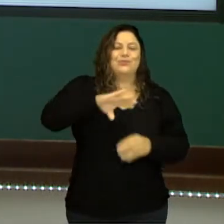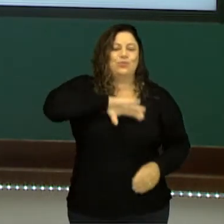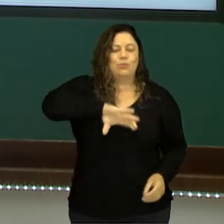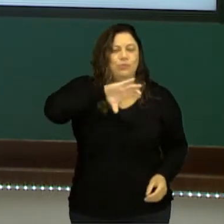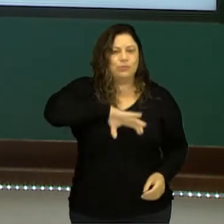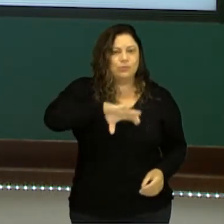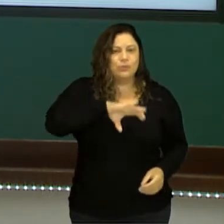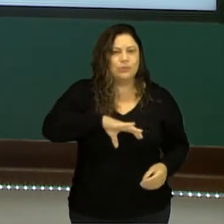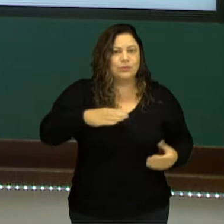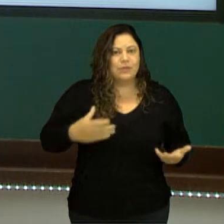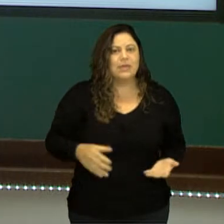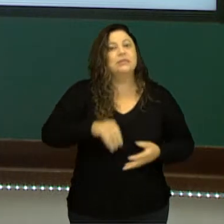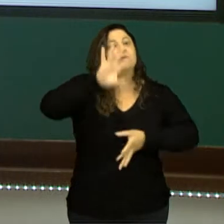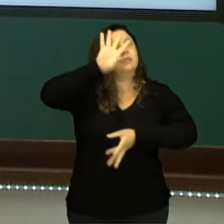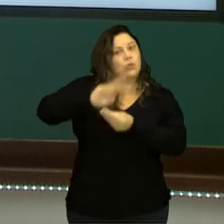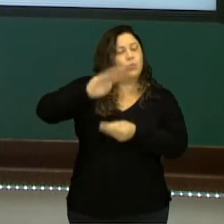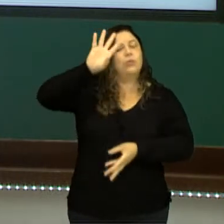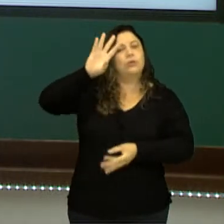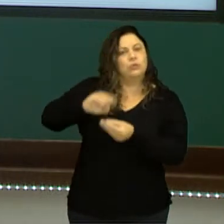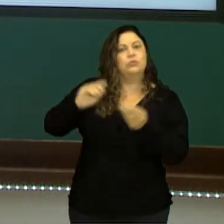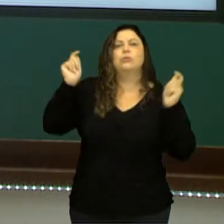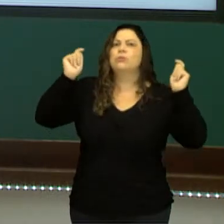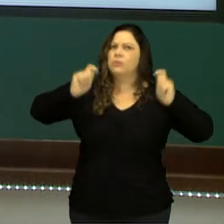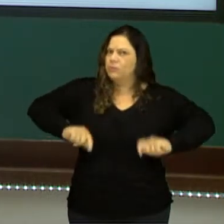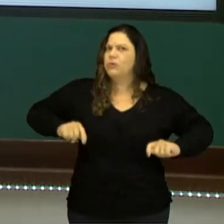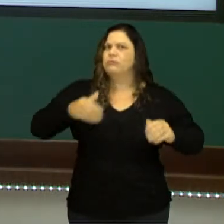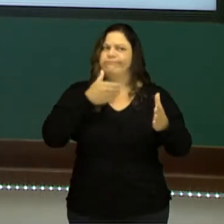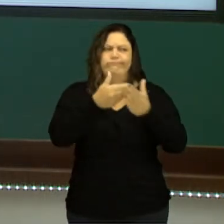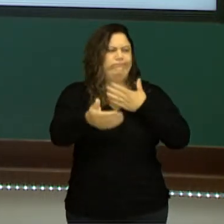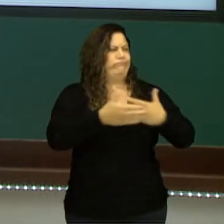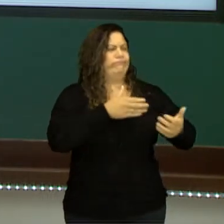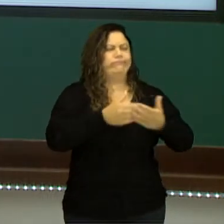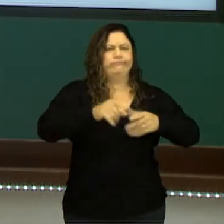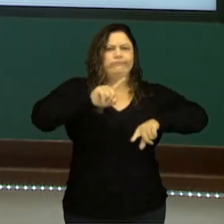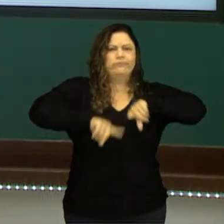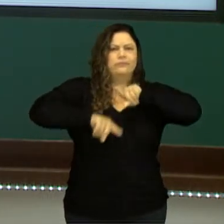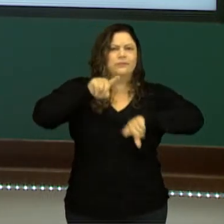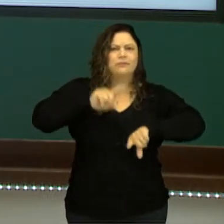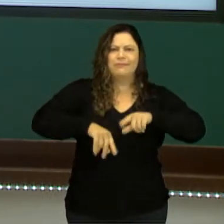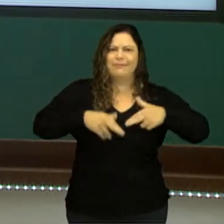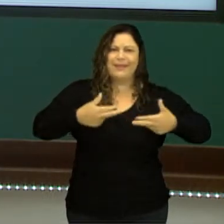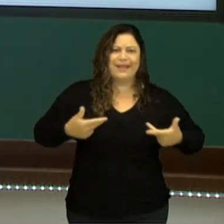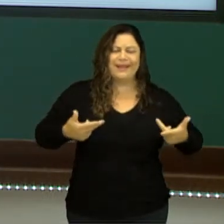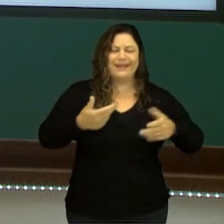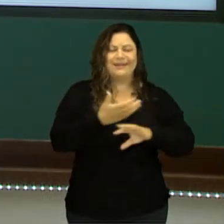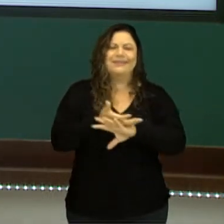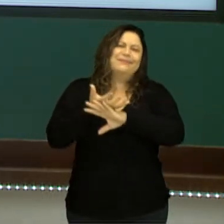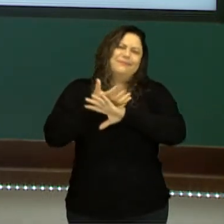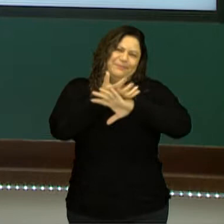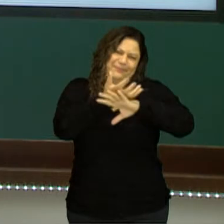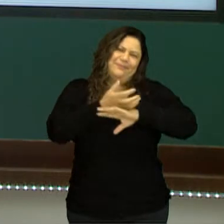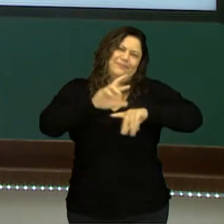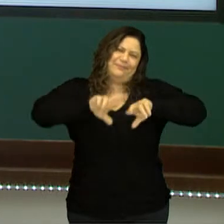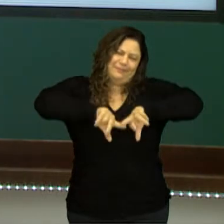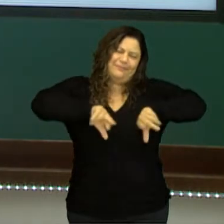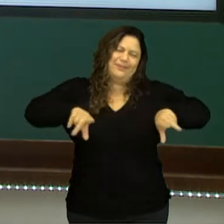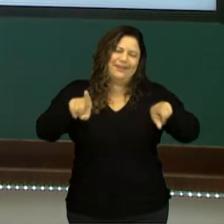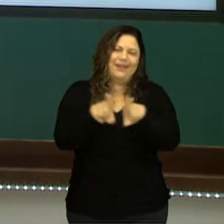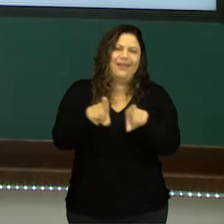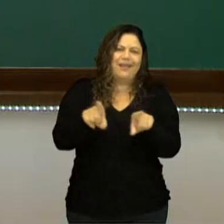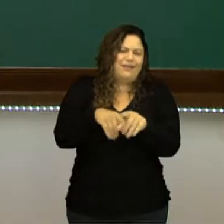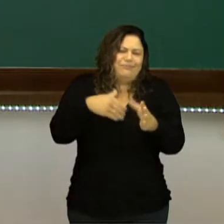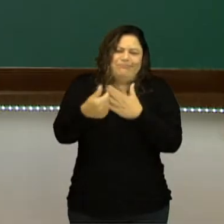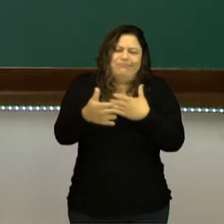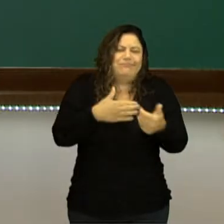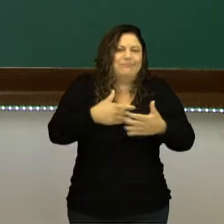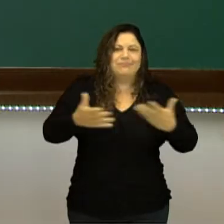portuguesa. Então, o resumo ele pode ser aplicado em qualquer matéria, né? E você pode usá-lo de duas maneiras. A primeira delas